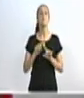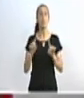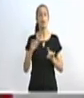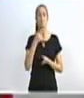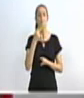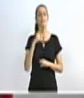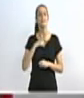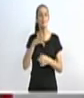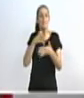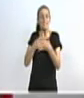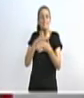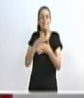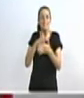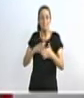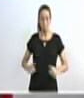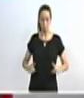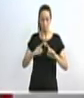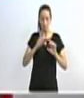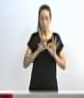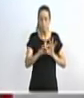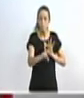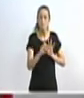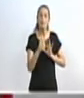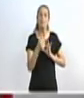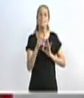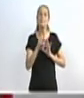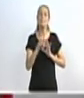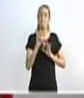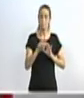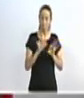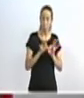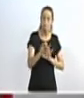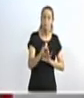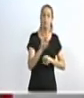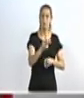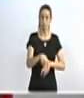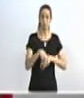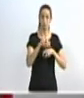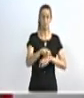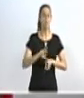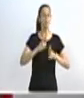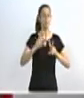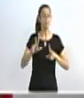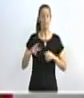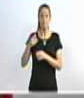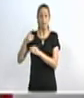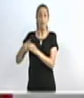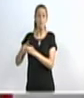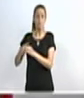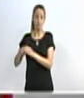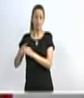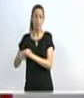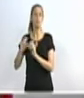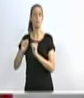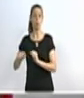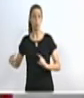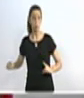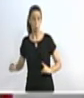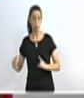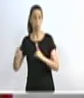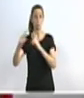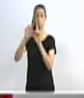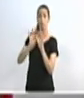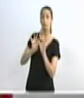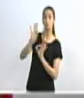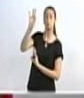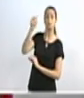restrição dos 15 metros, principalmente por causa da área rural, tá? Porque na área é bem diferente. Na área urbana, eu posso colocar uma torre de 15 metros,